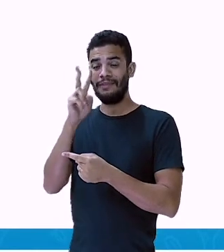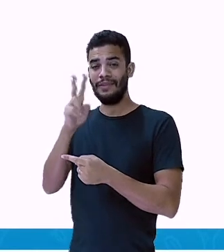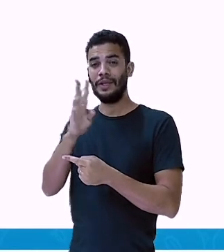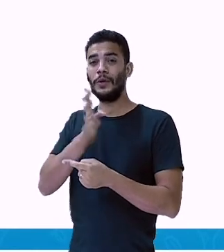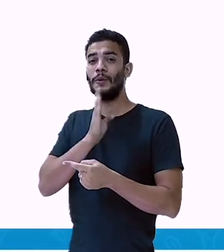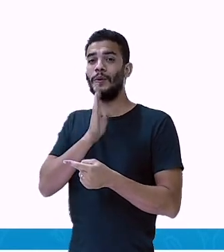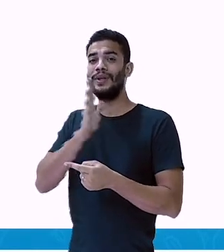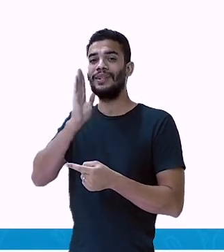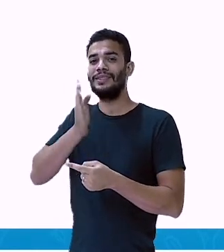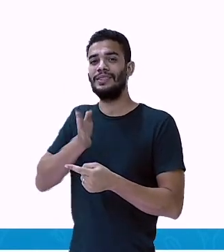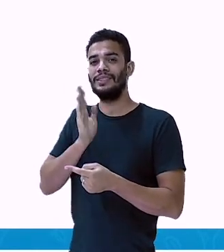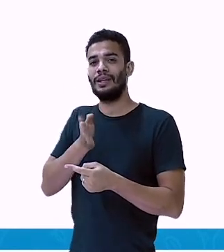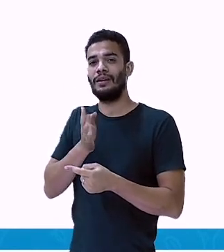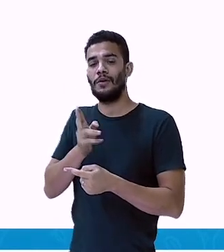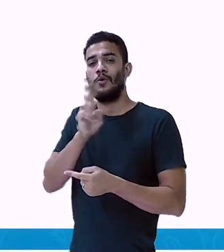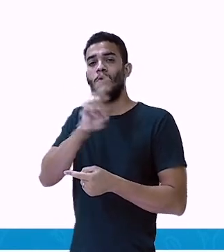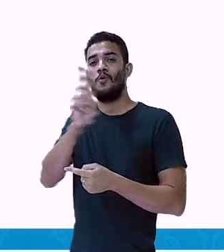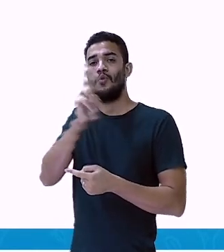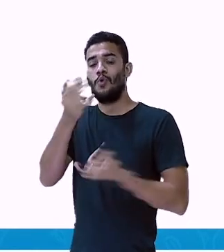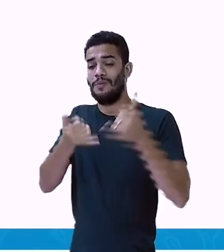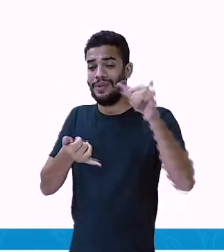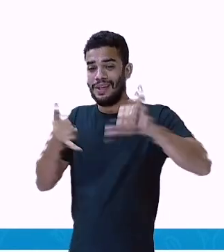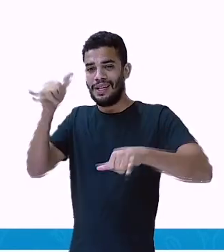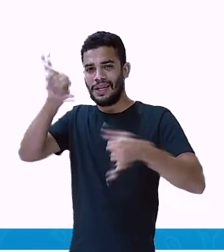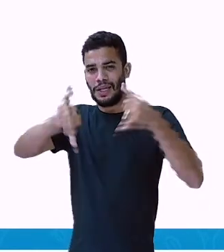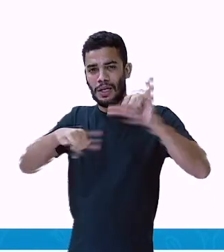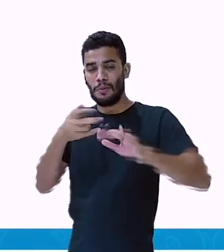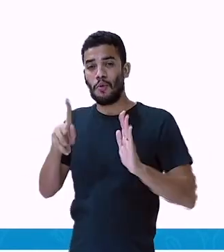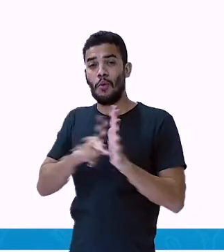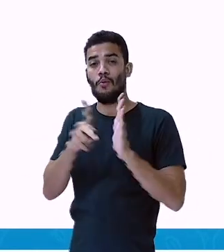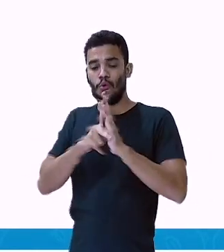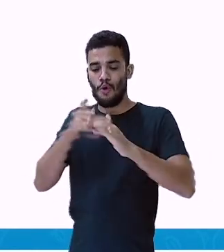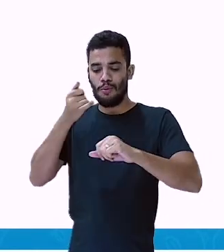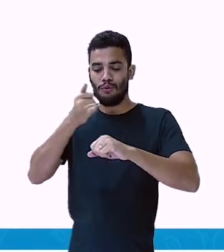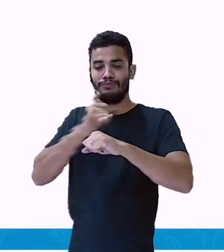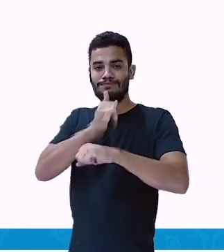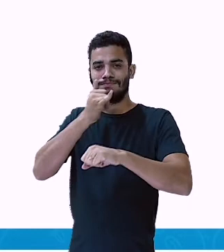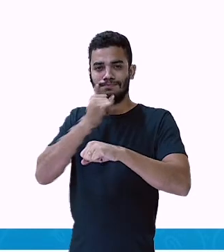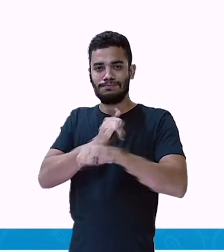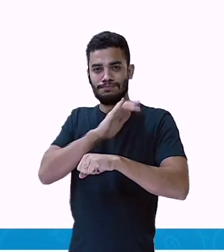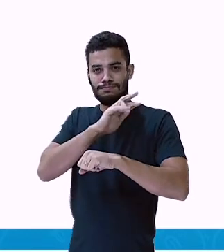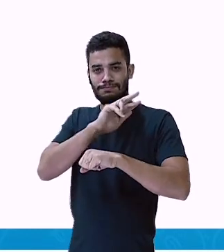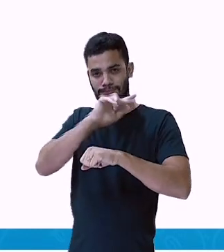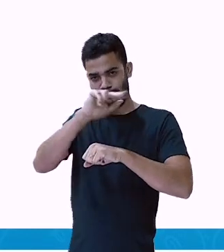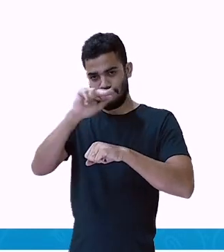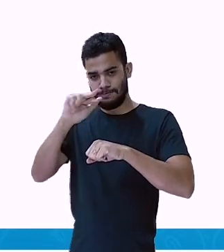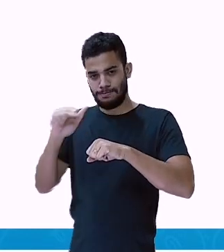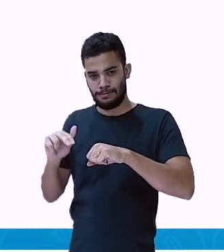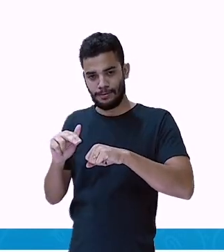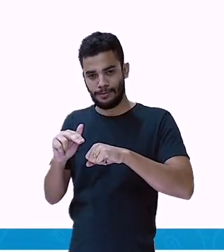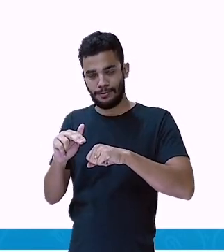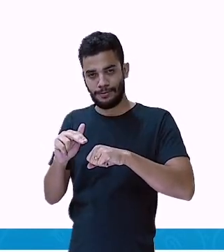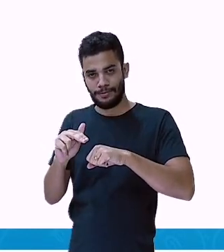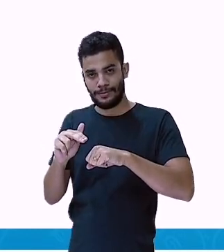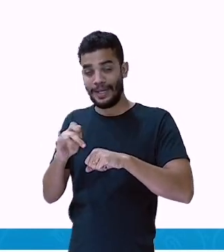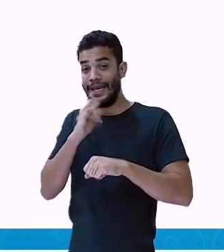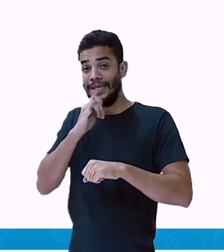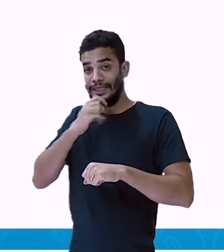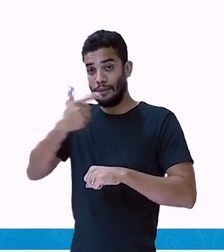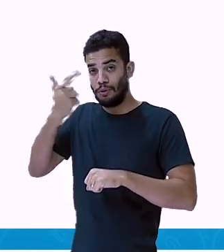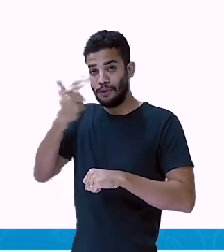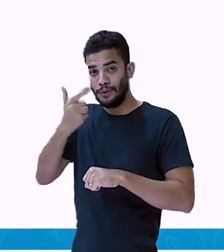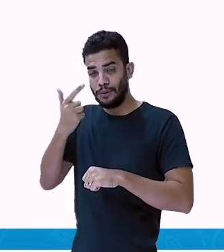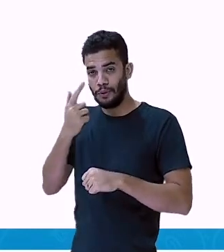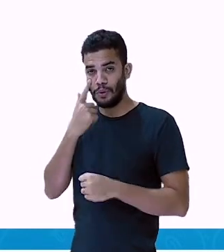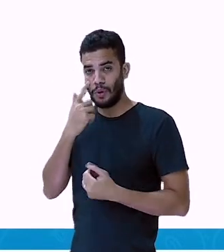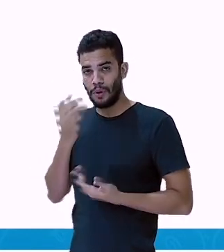elemento, ao nome da substância que se refere a esse símbolo. O aço inox. O aço inox ele